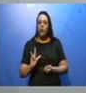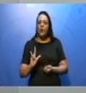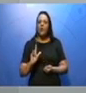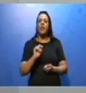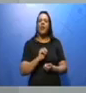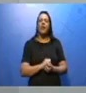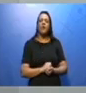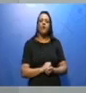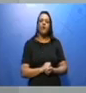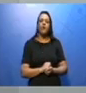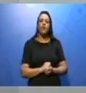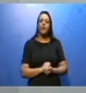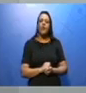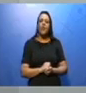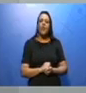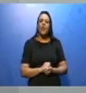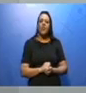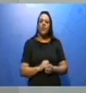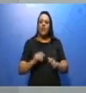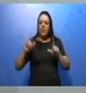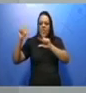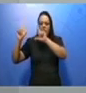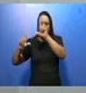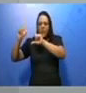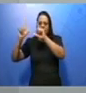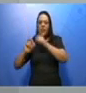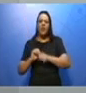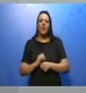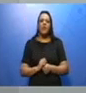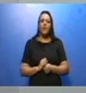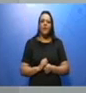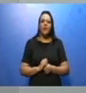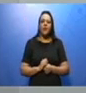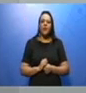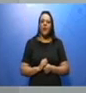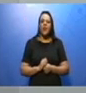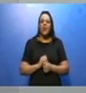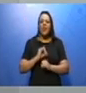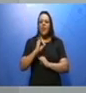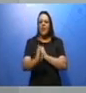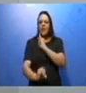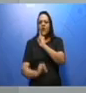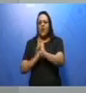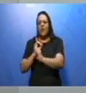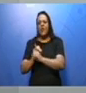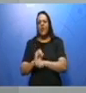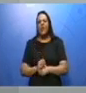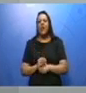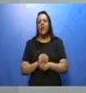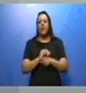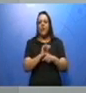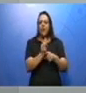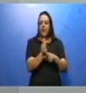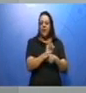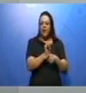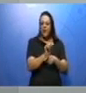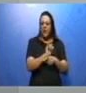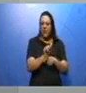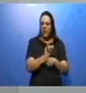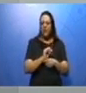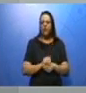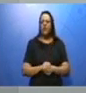determinado lugar, e até mesmo sites na internet, vídeos no YouTube. Você tem pessoas que vão viajando e que vão contando pra gente como que